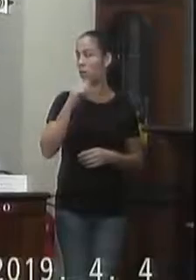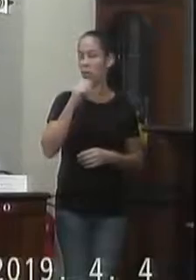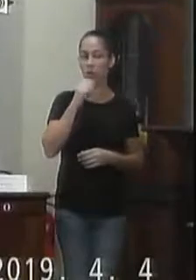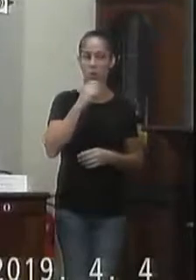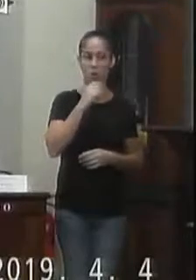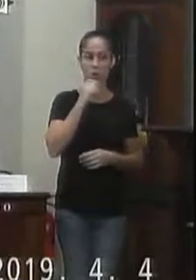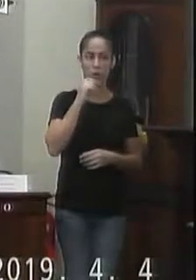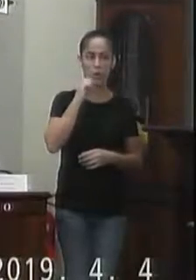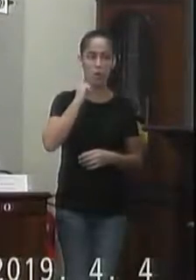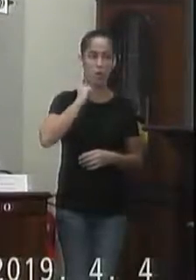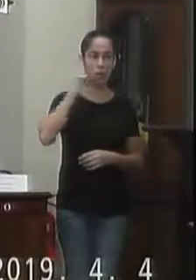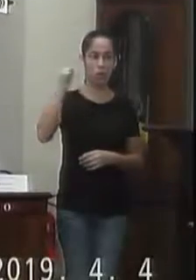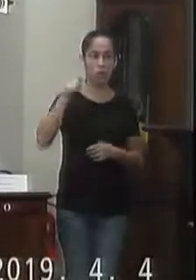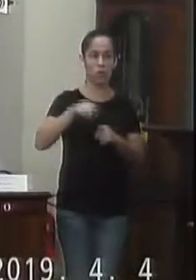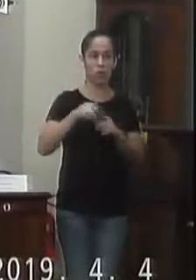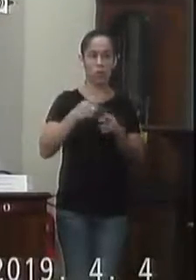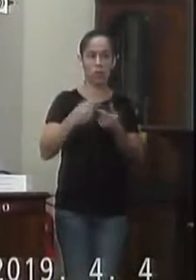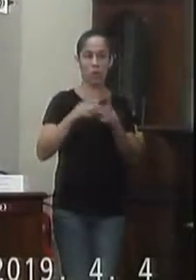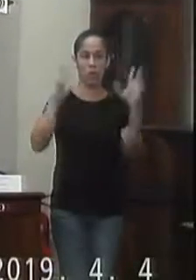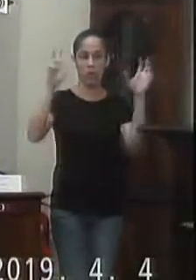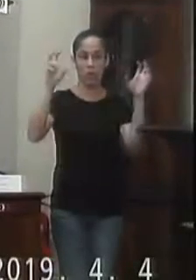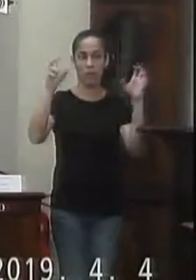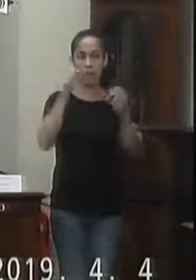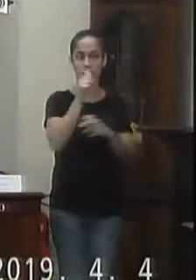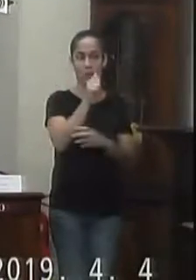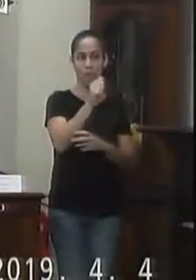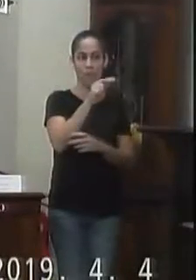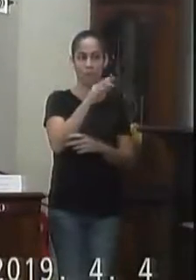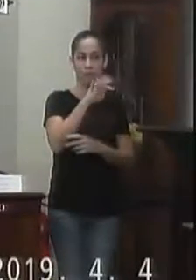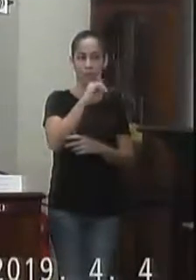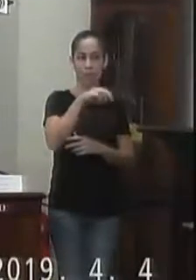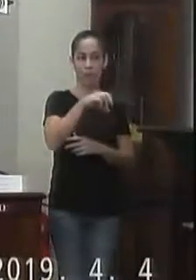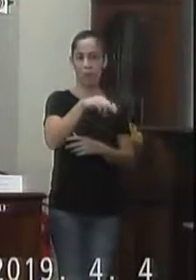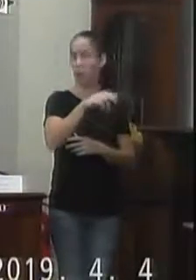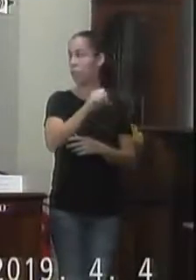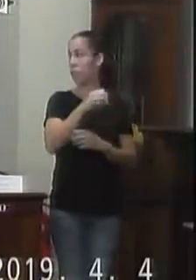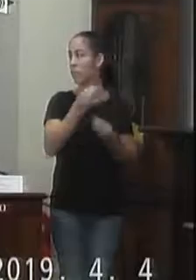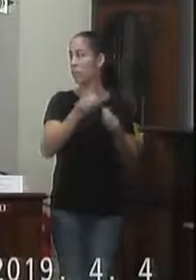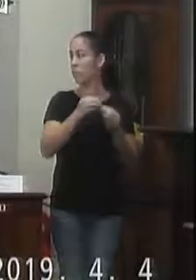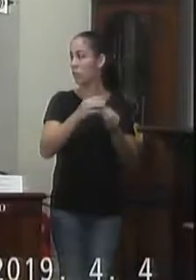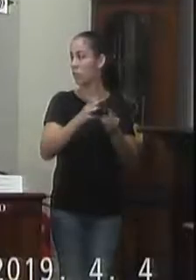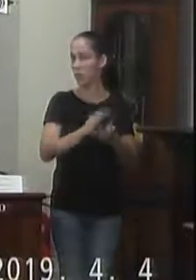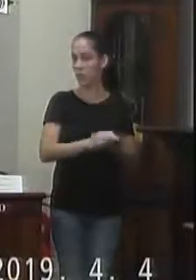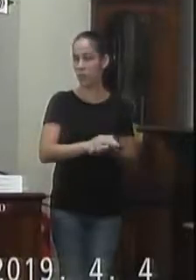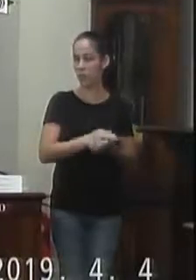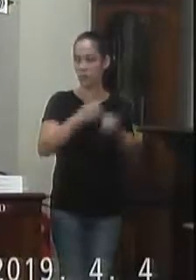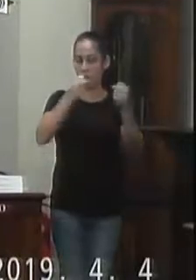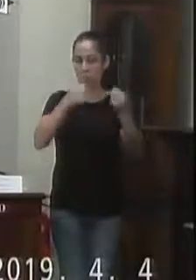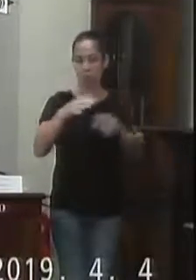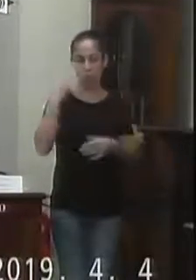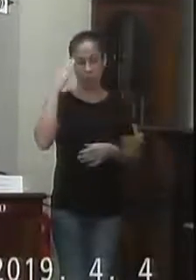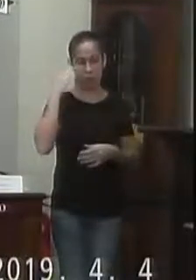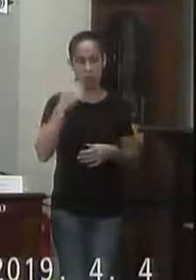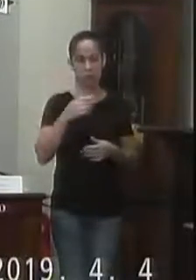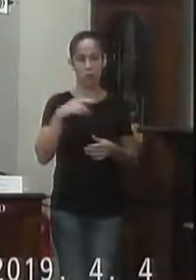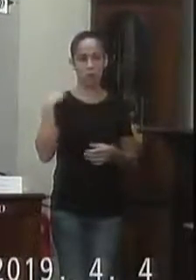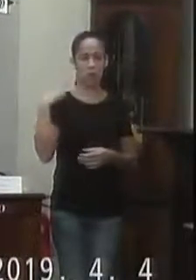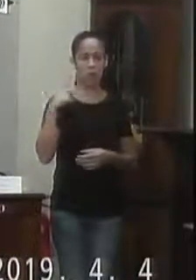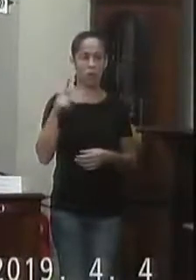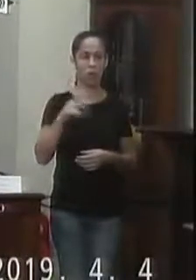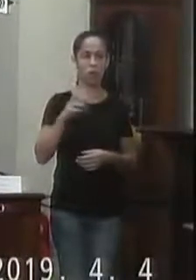quarta-feira, cujo tema versa sobre o autismo. Apresentando meus protestos de elevada estima e consideração, despeço-me atenciosamente,